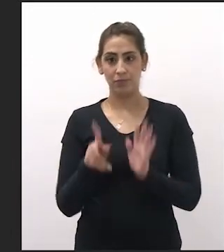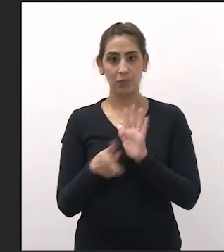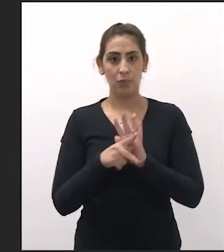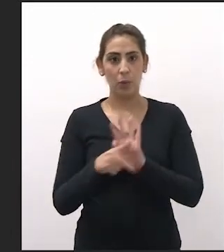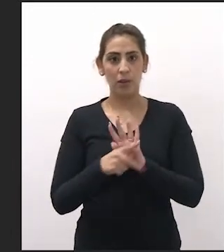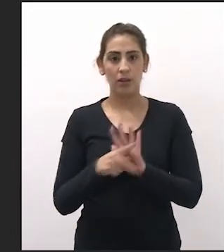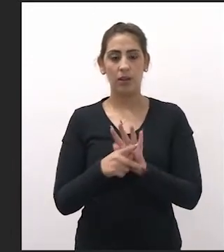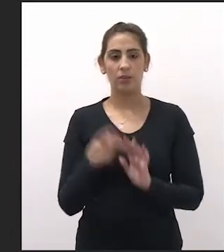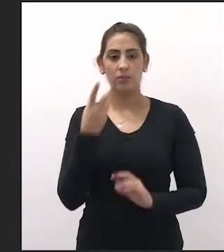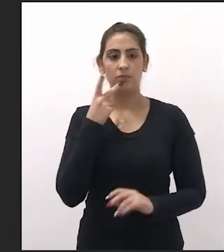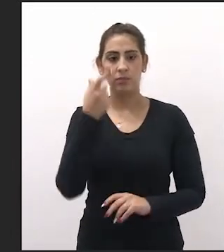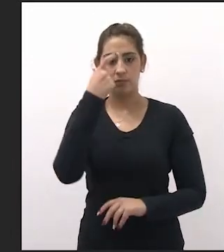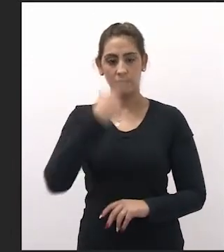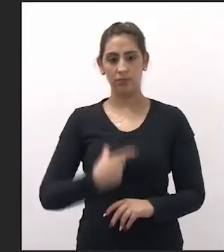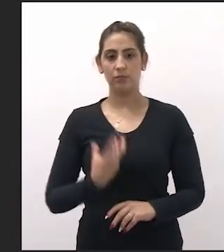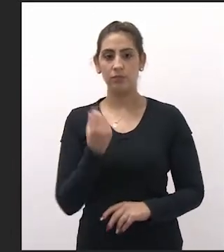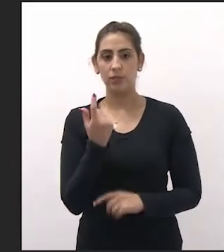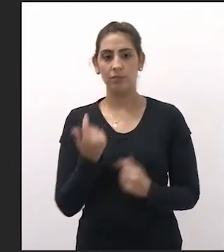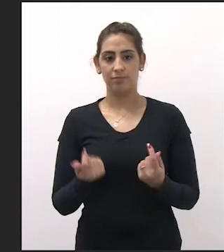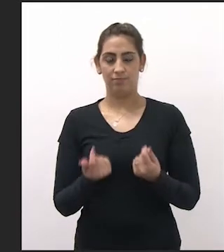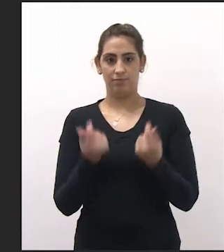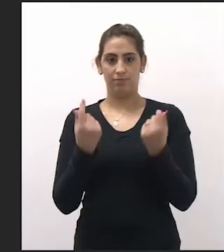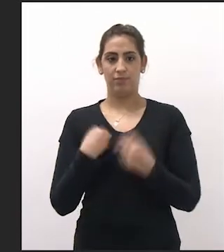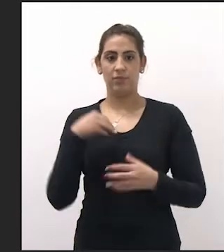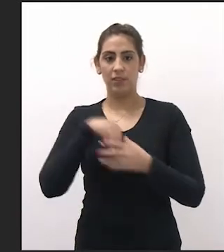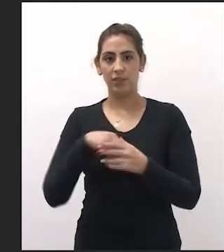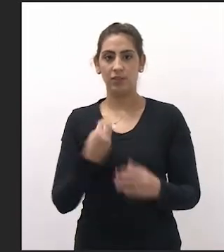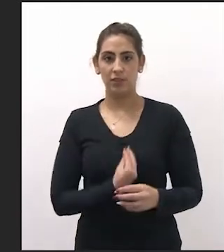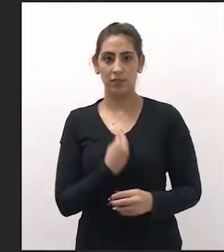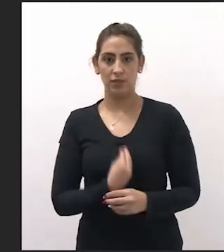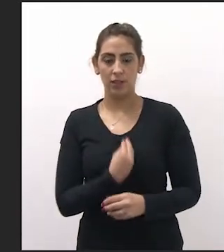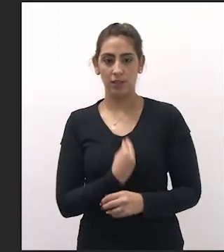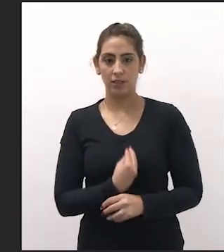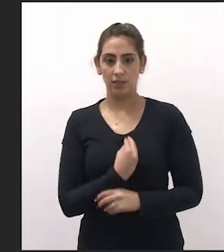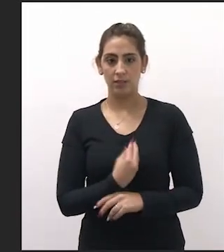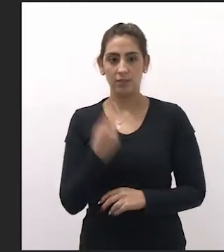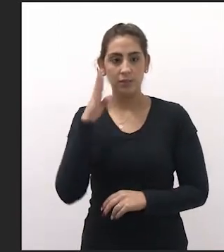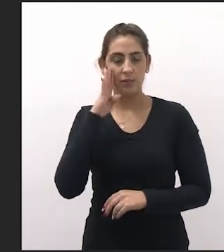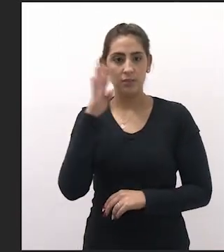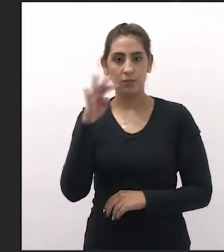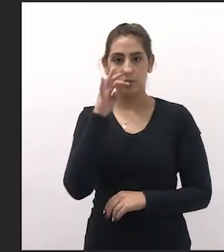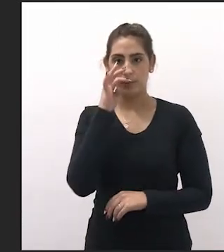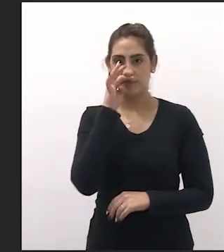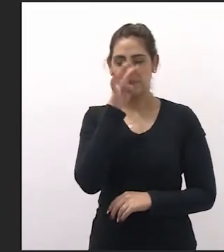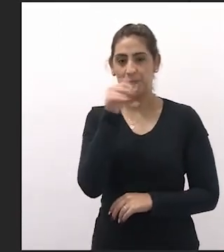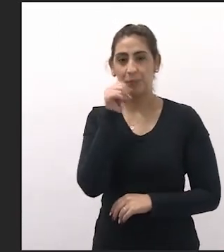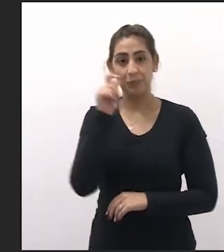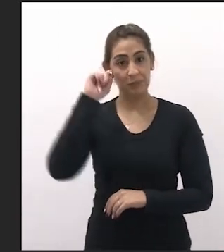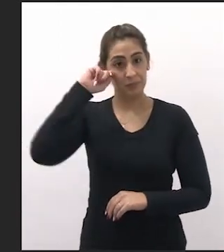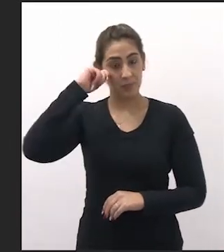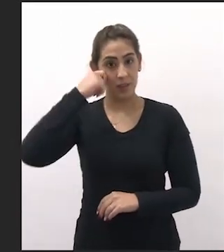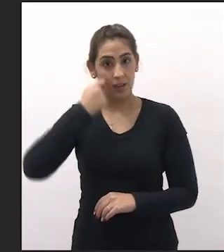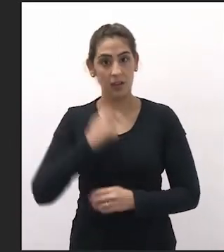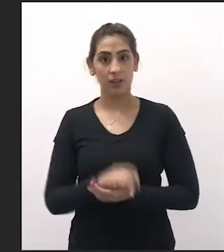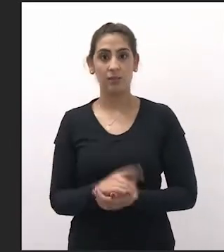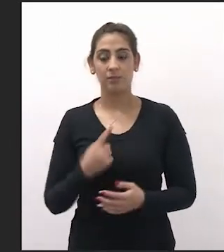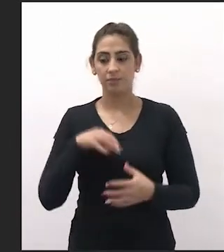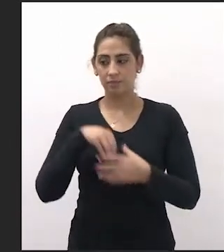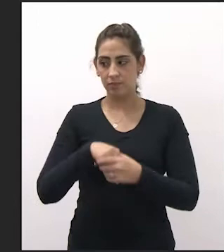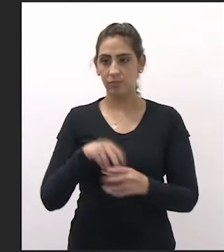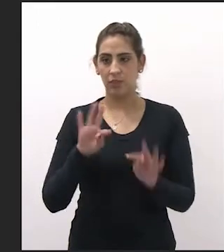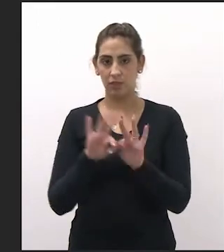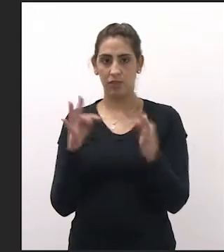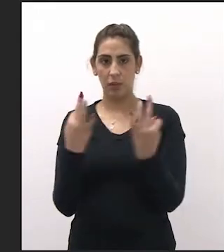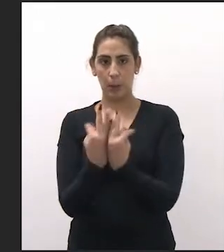muito afeto e com muita riqueza das vivências da avó, principalmente, né? Uma mulher negra, matriarca da família,